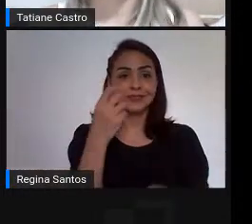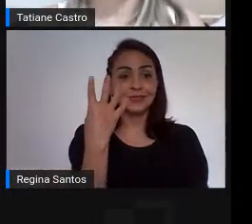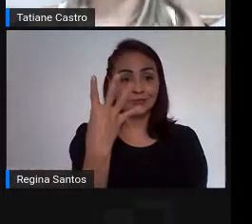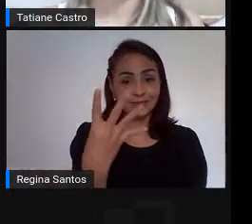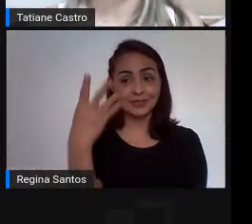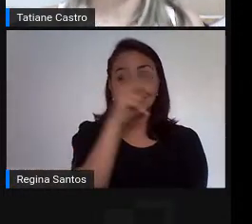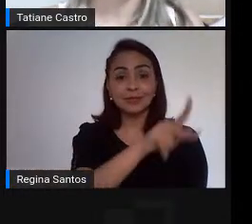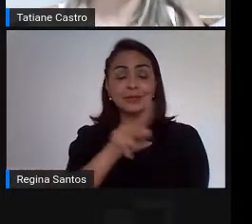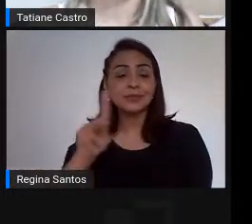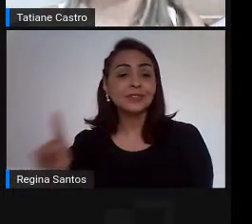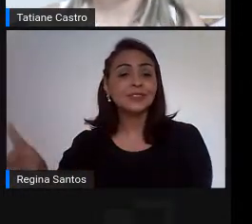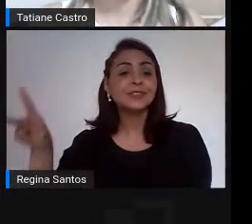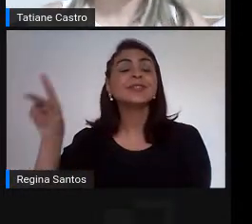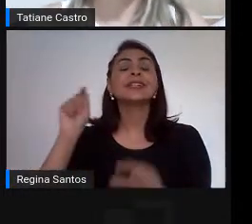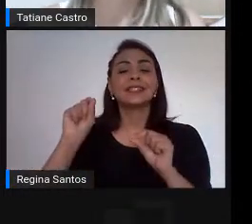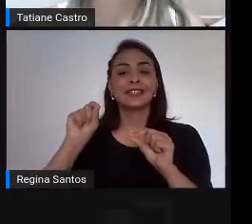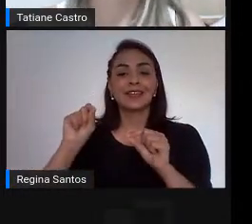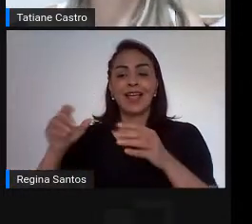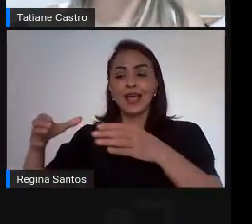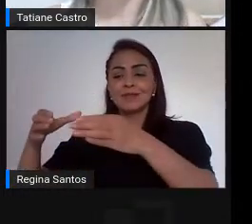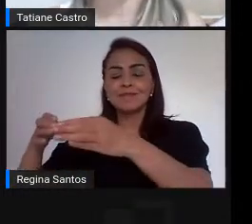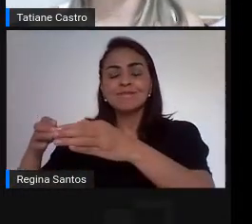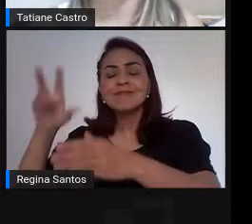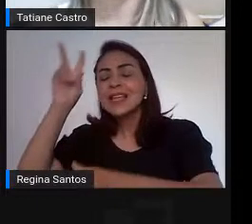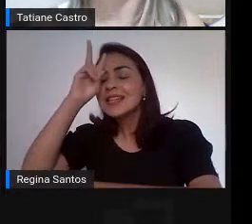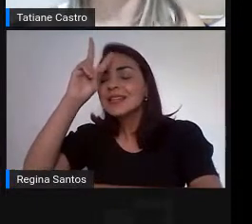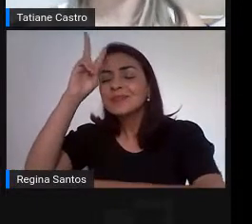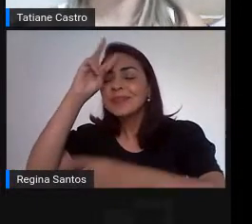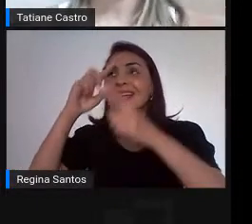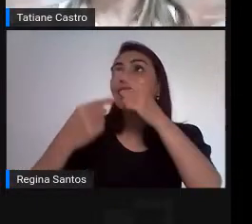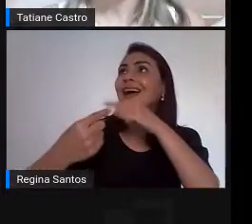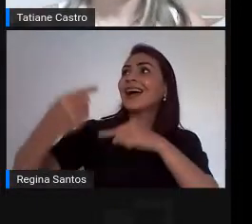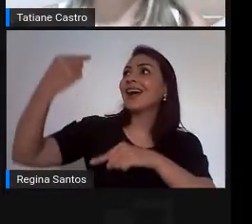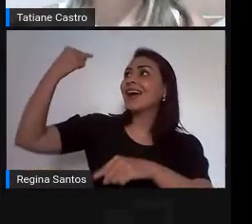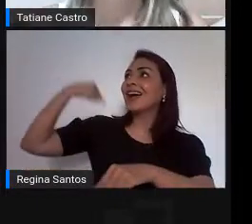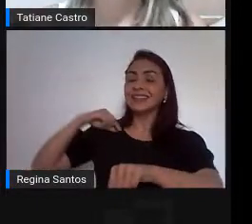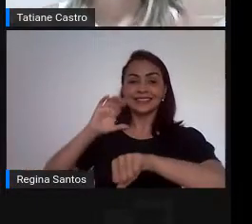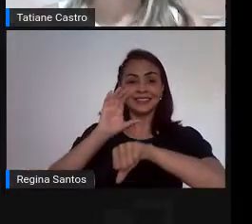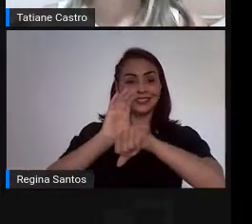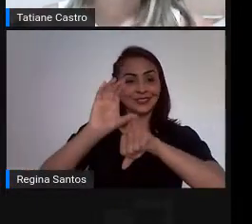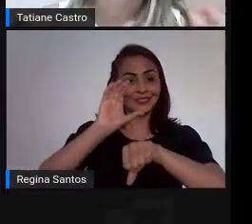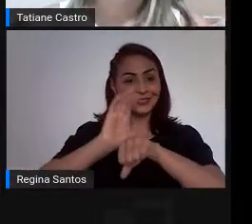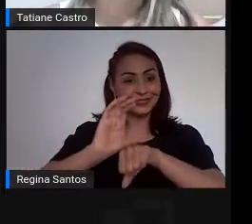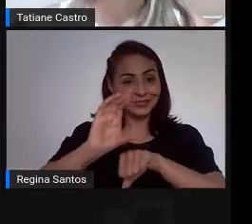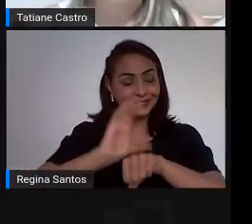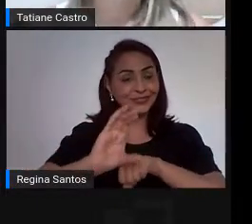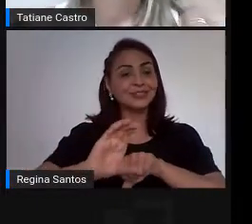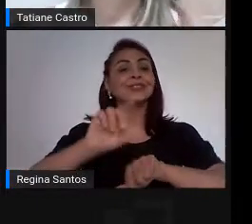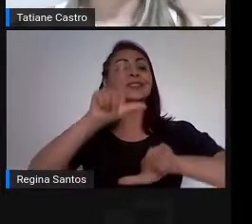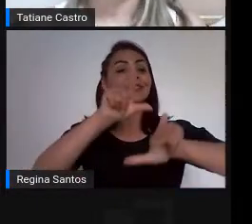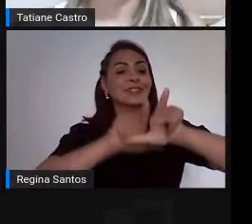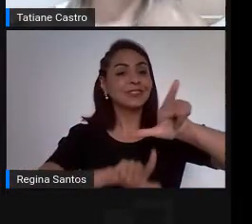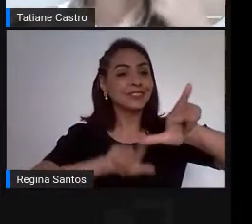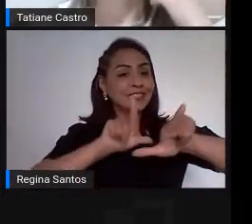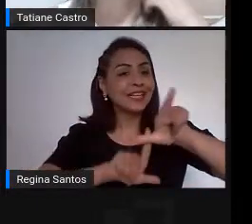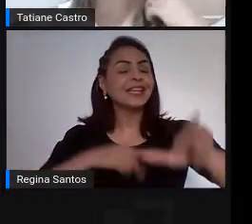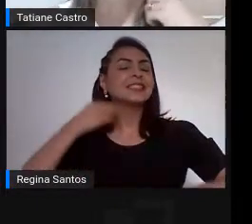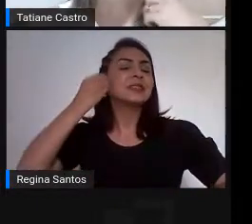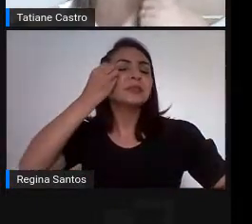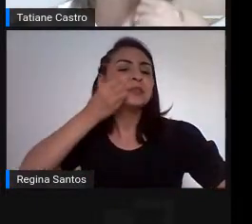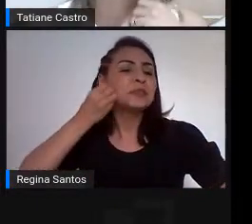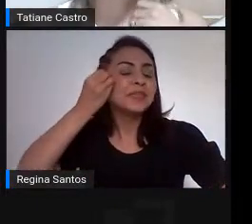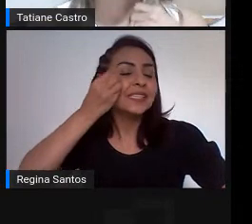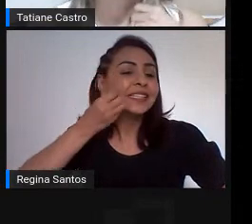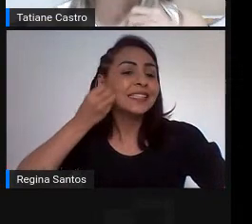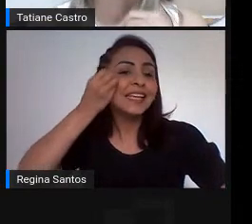memórias de uma coletividade, elas traziam as memórias do curso de letras envolvendo outras vivências, envolvendo outras